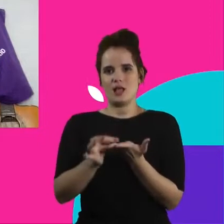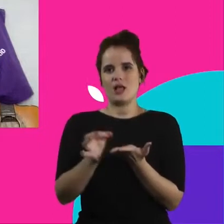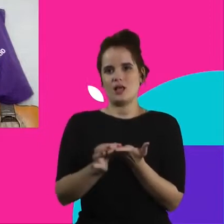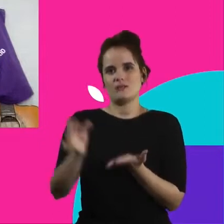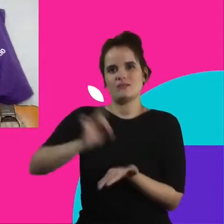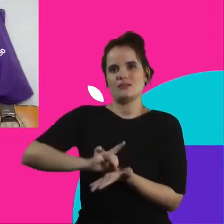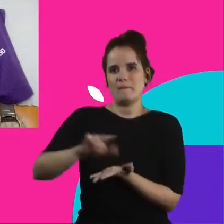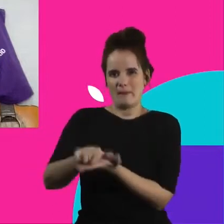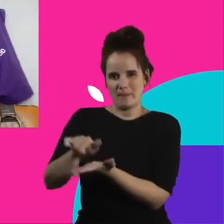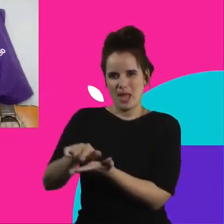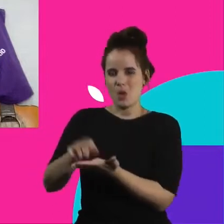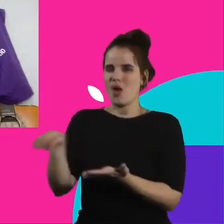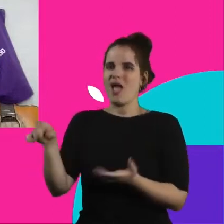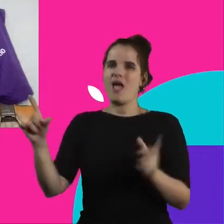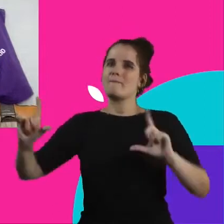elas são bem menos